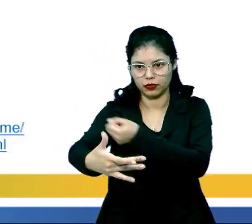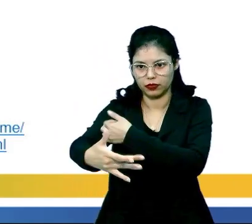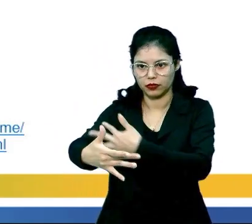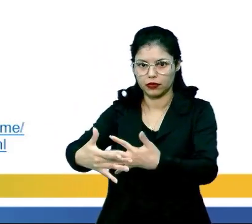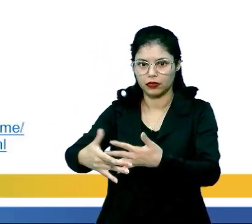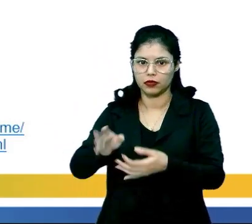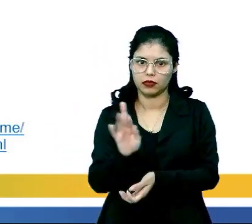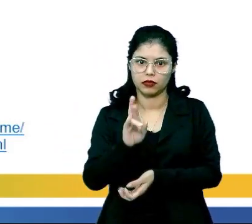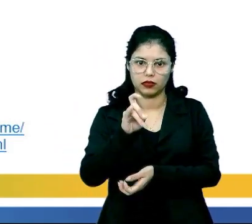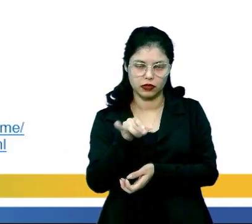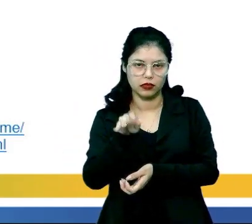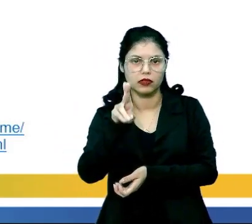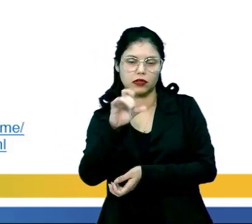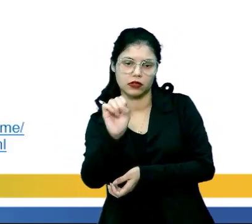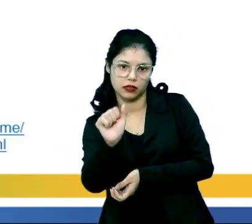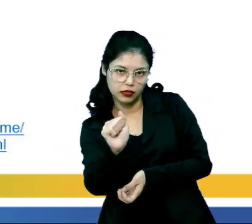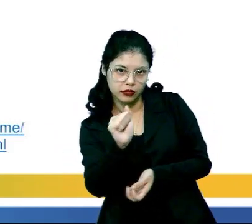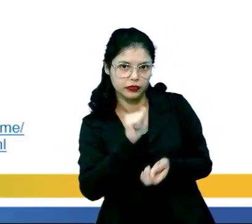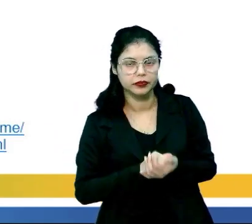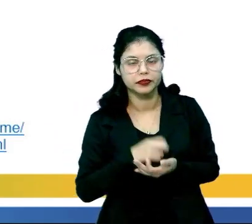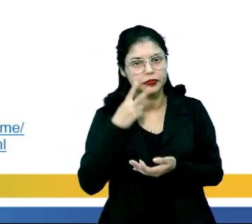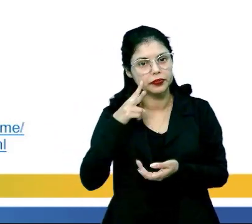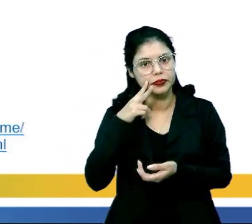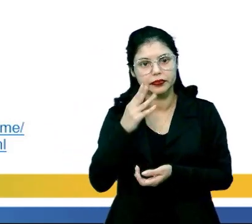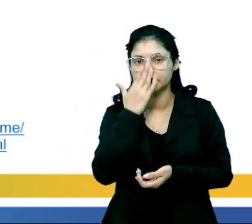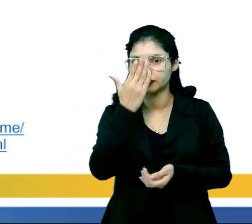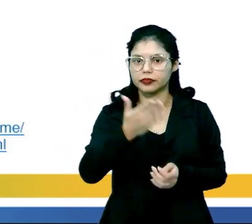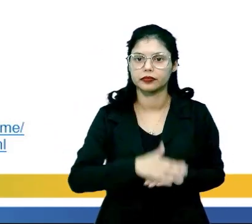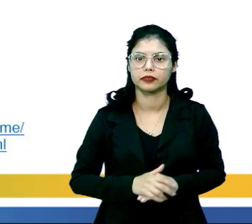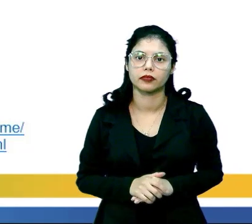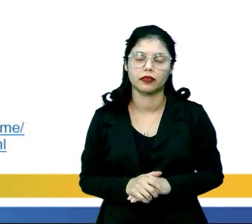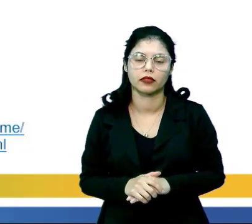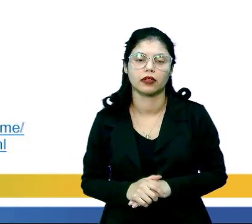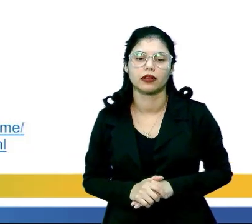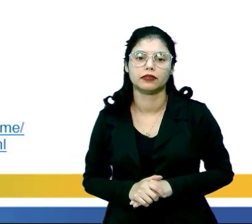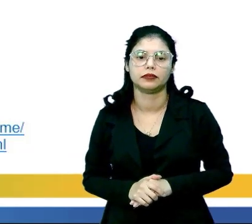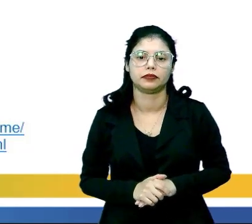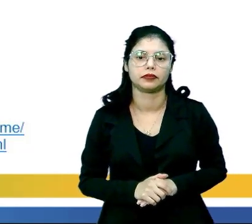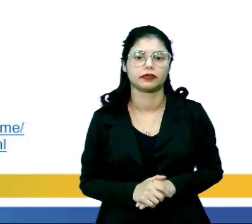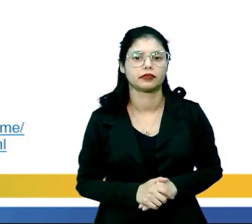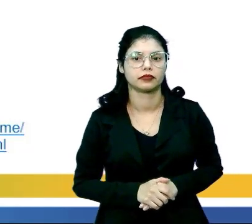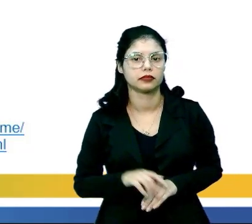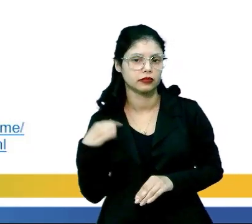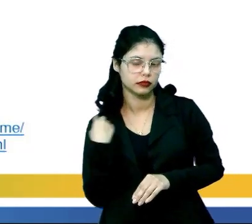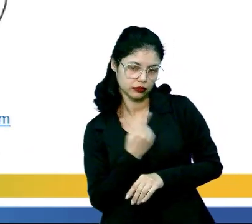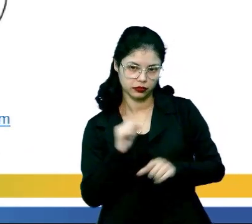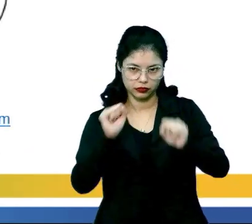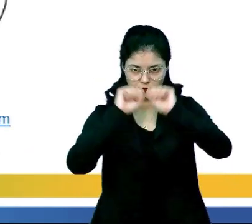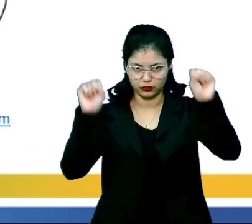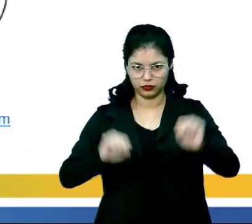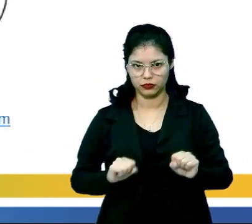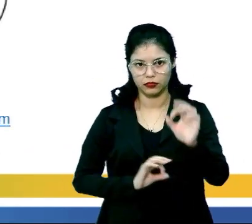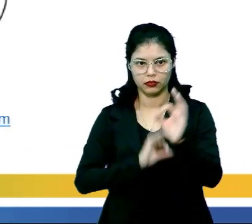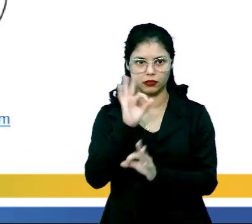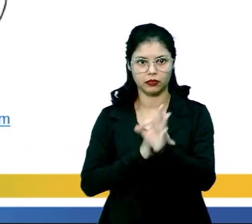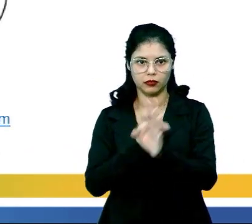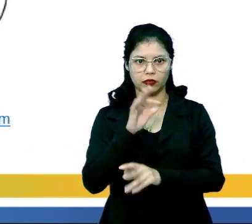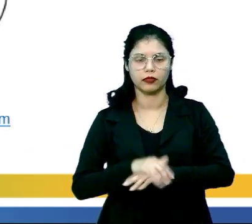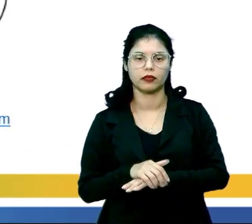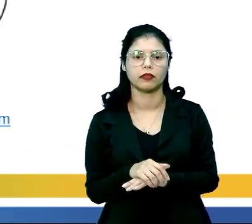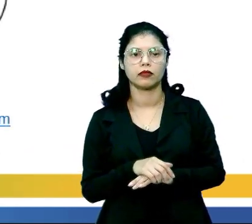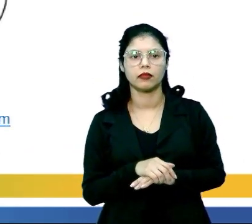os gânglios, tá certo? Que a gente vai ver mais adiante. Então, é desse jeito que o nosso sistema nervoso é